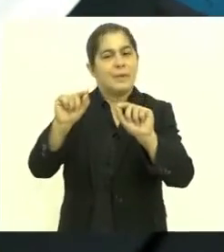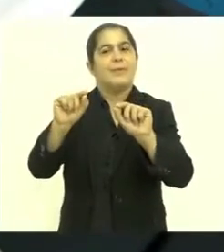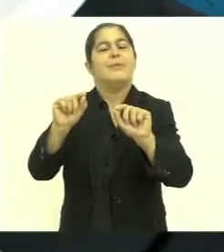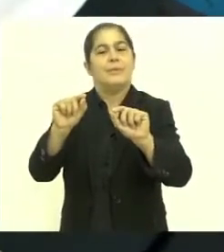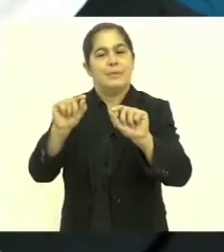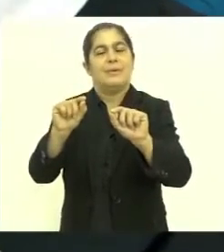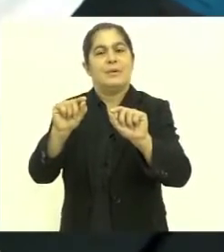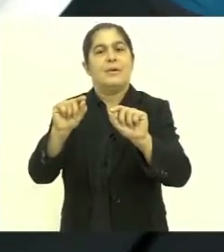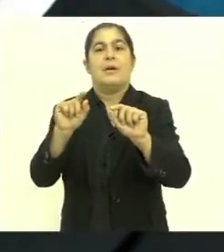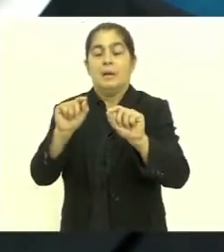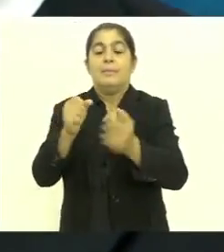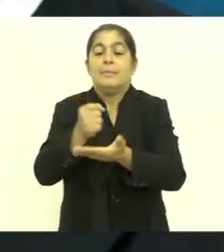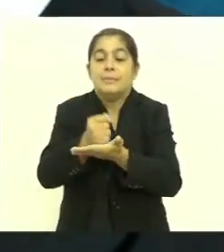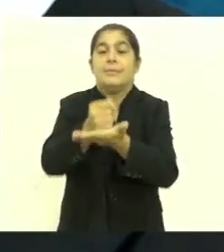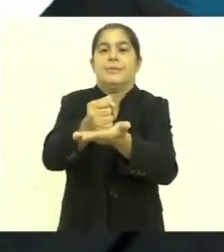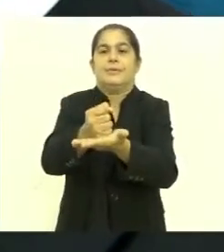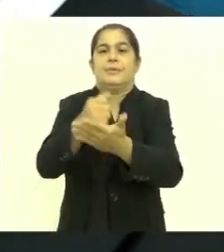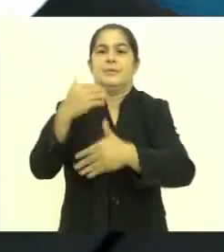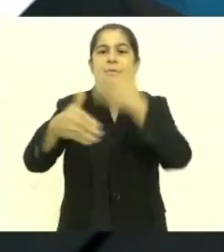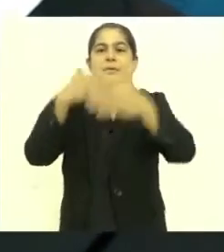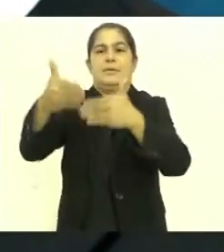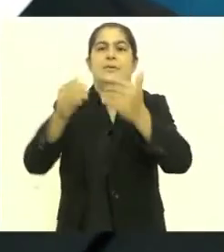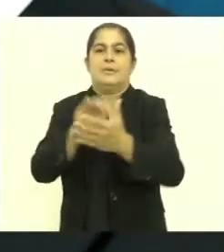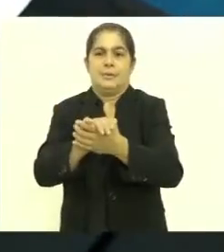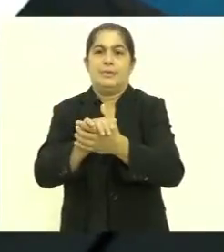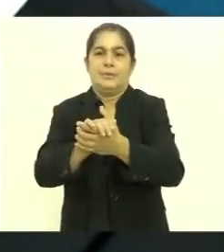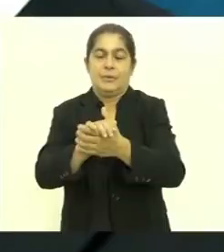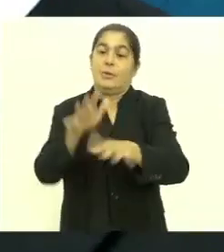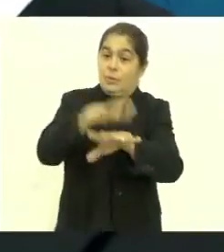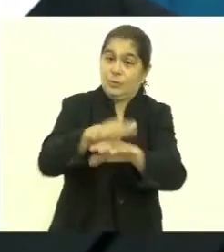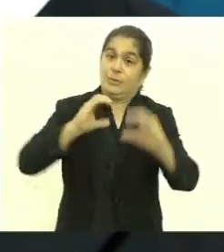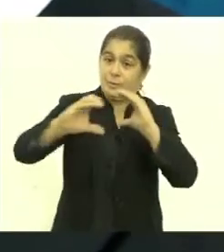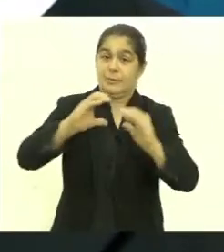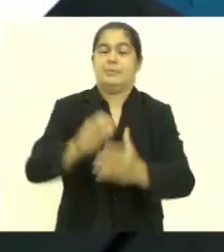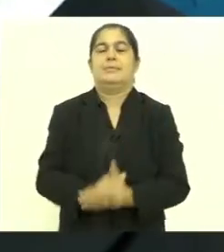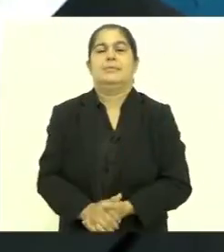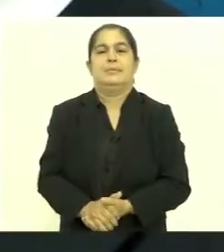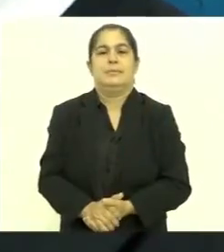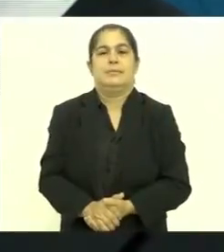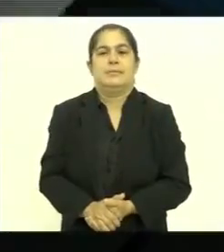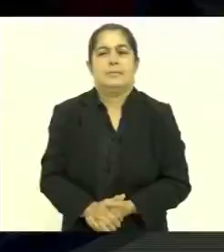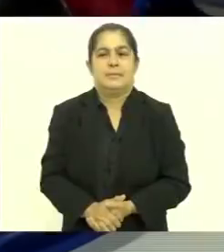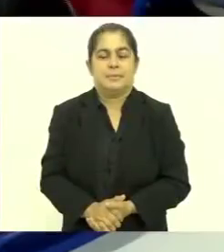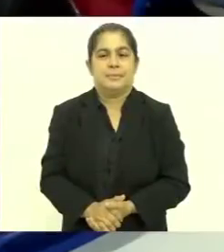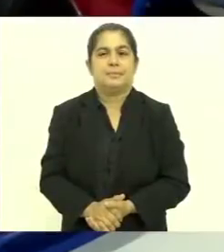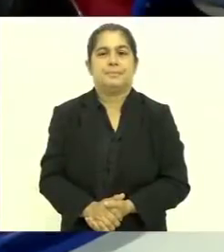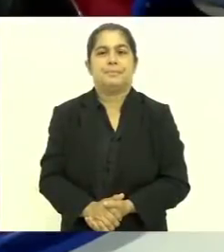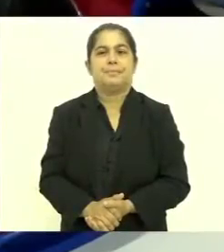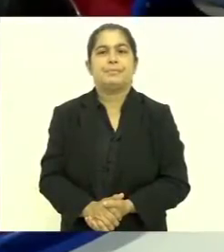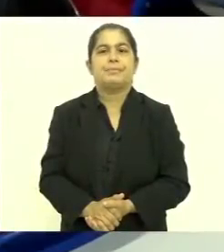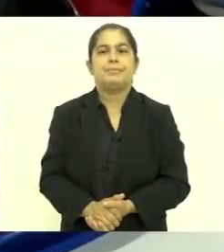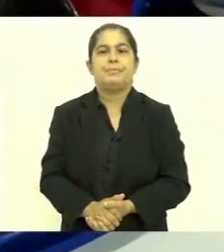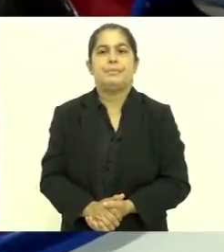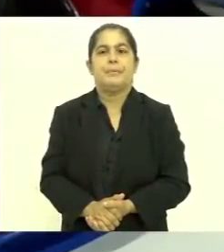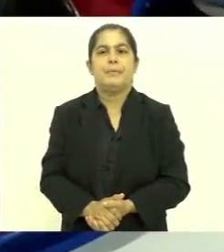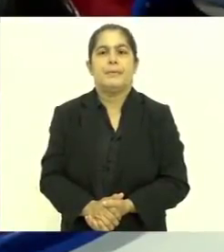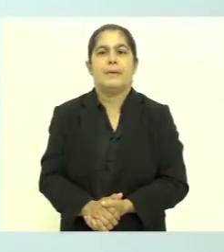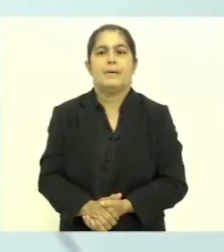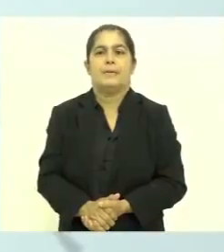tem esse direcionamento para ajudar na questão da inclusão.